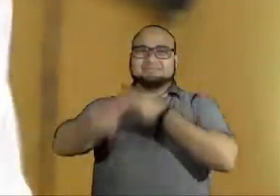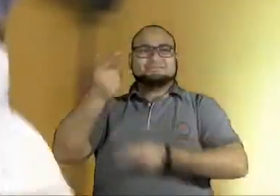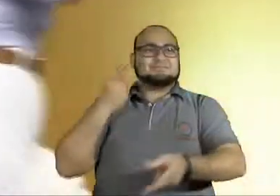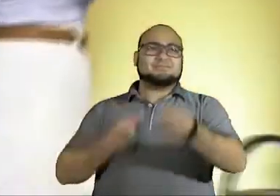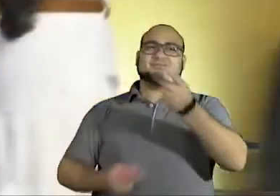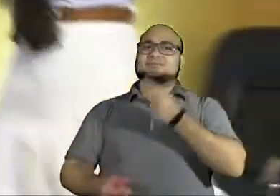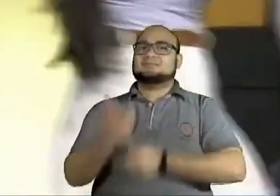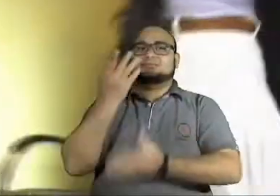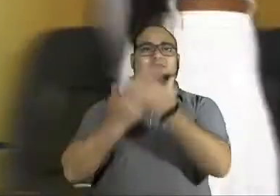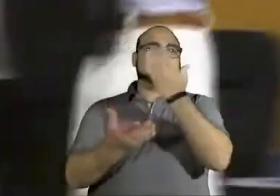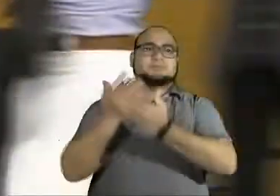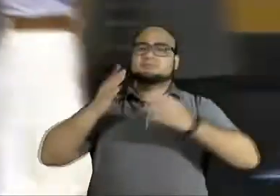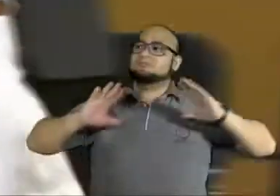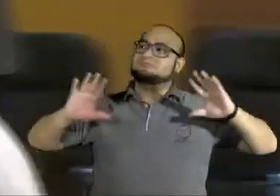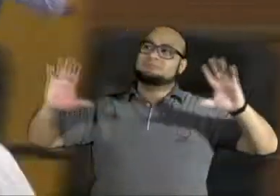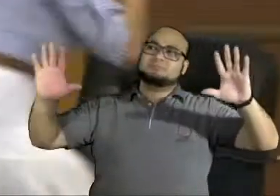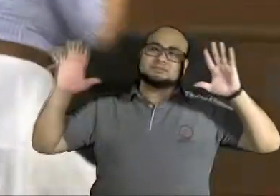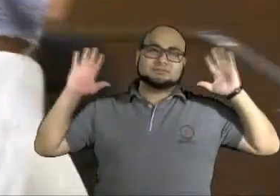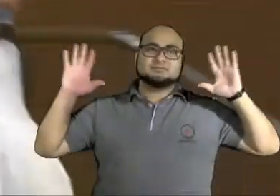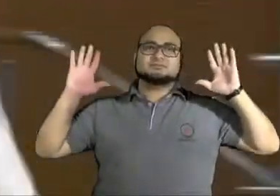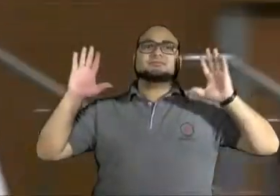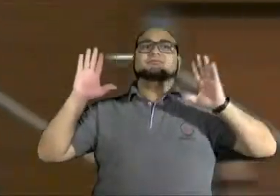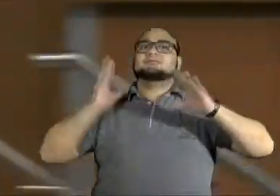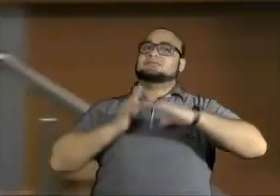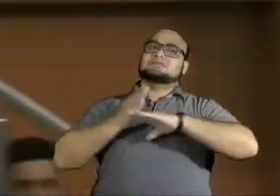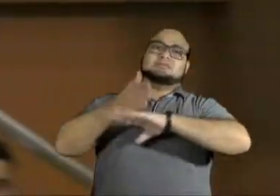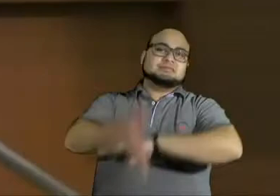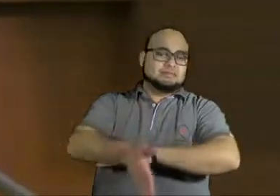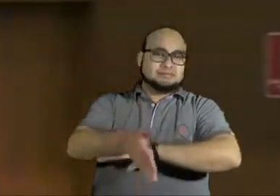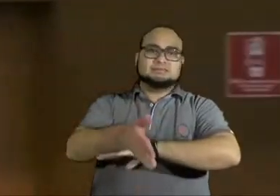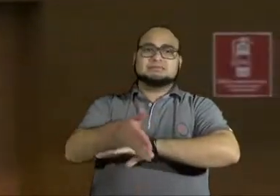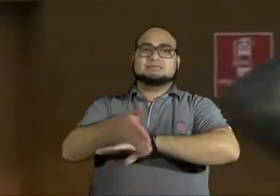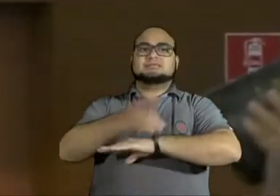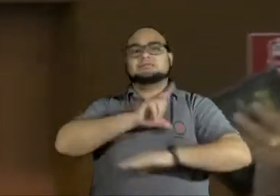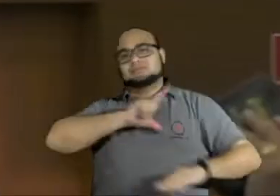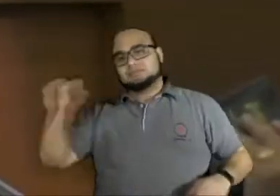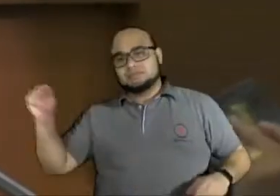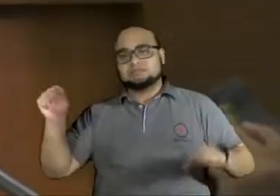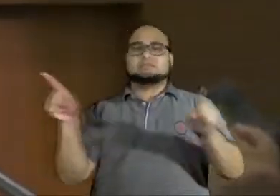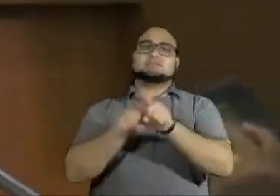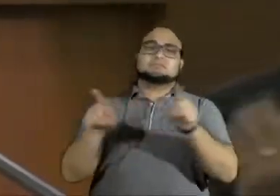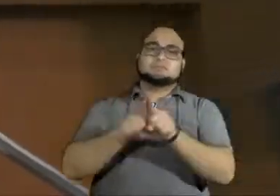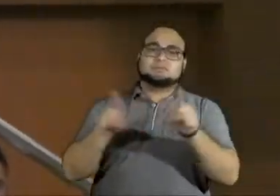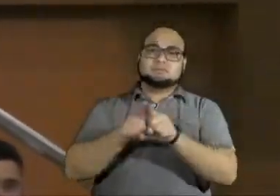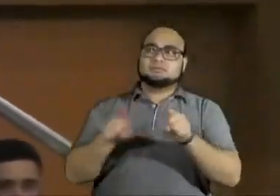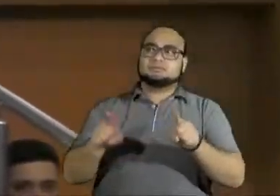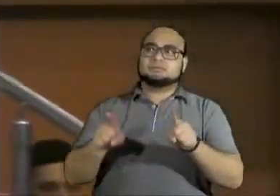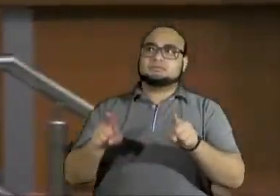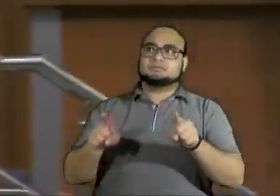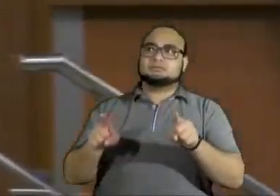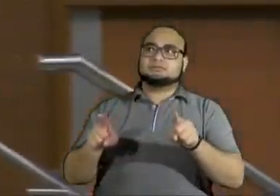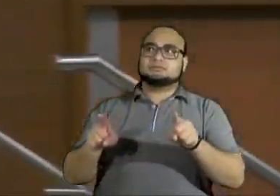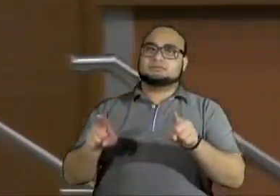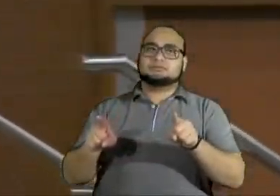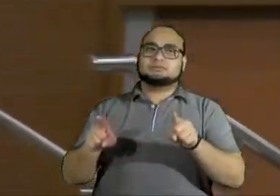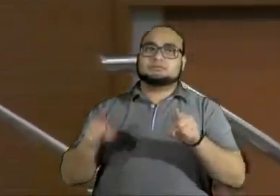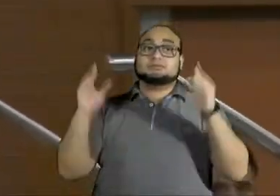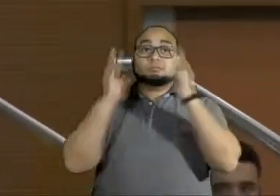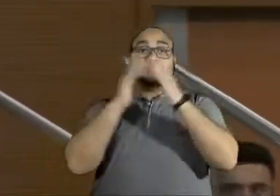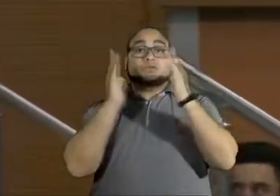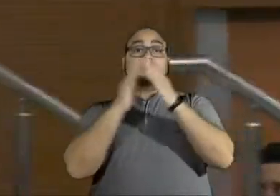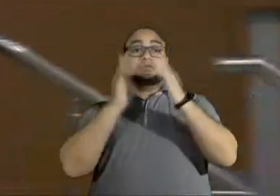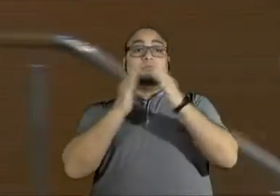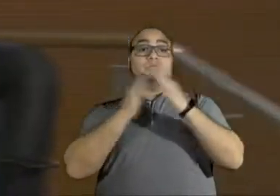mão. Bendito serás ao entrares, bendito serás ao saíres. Oh, aquele que habita no esconderijo do